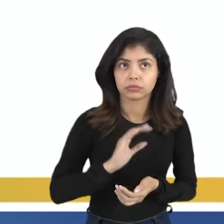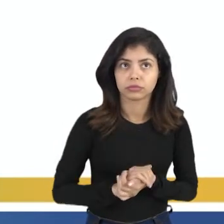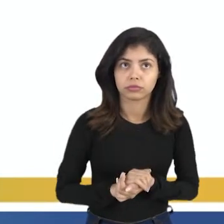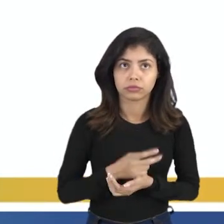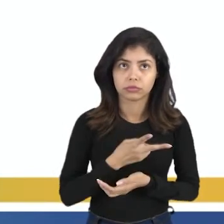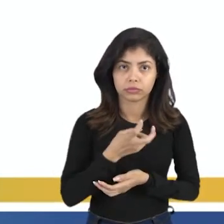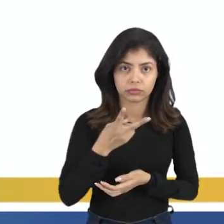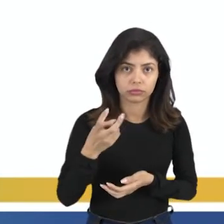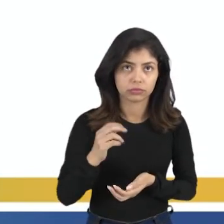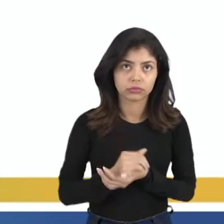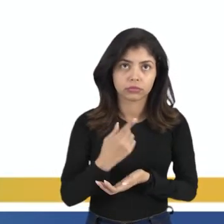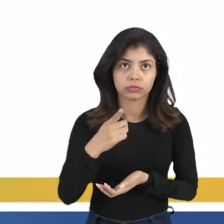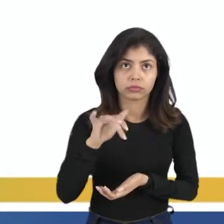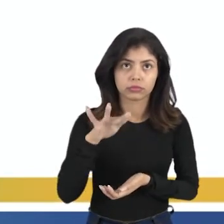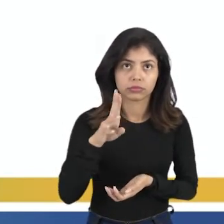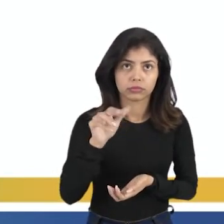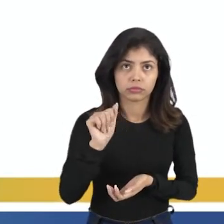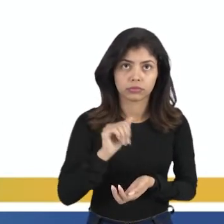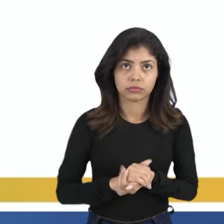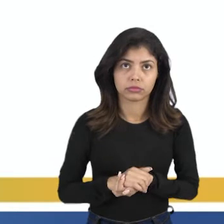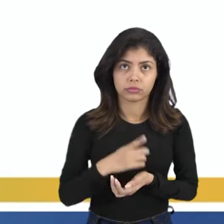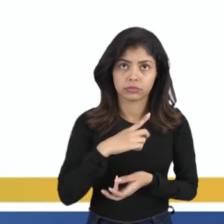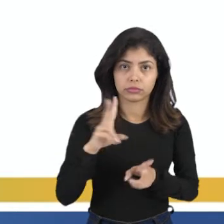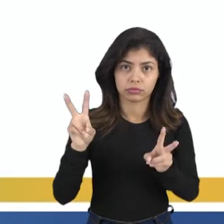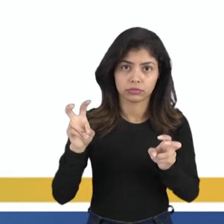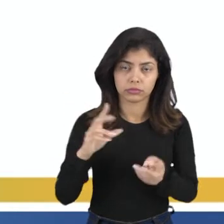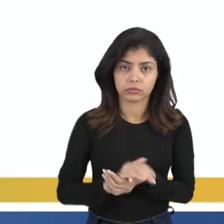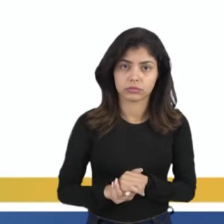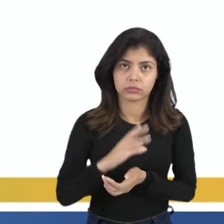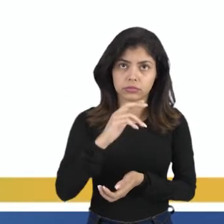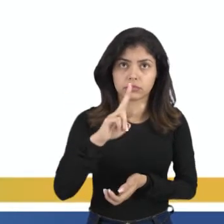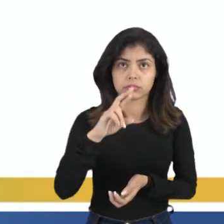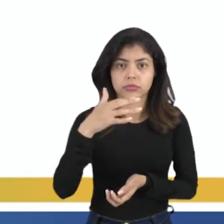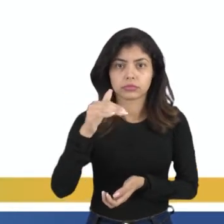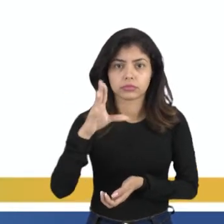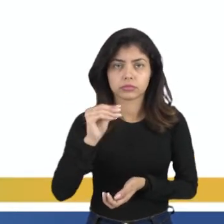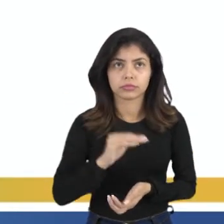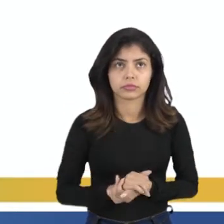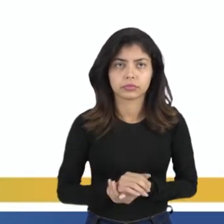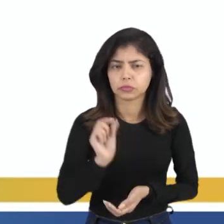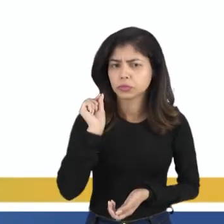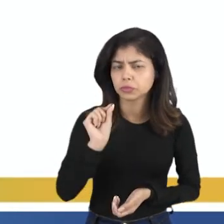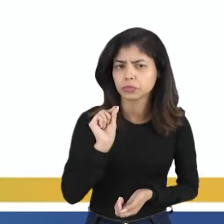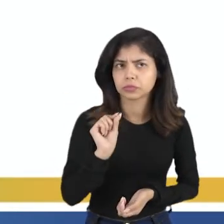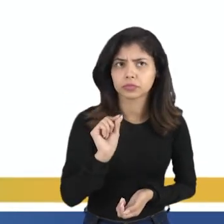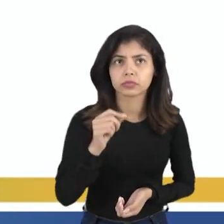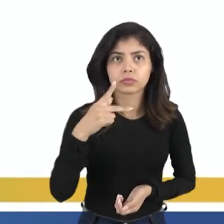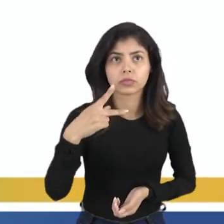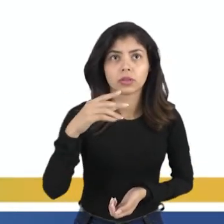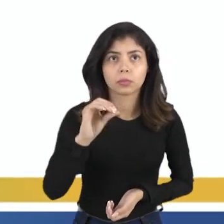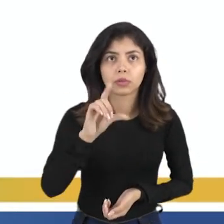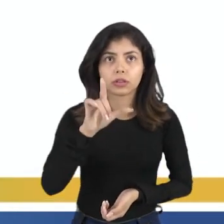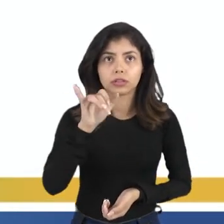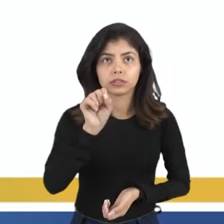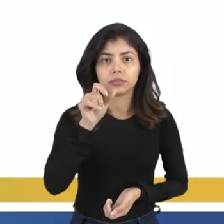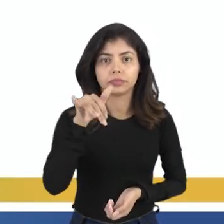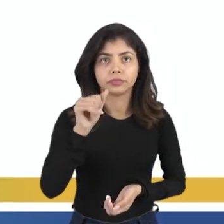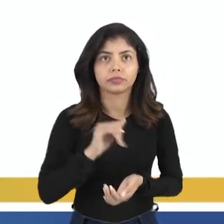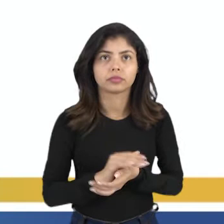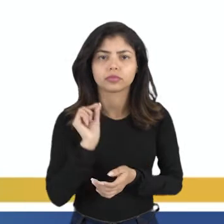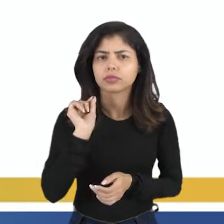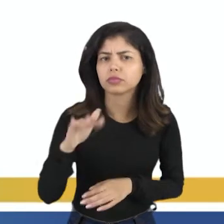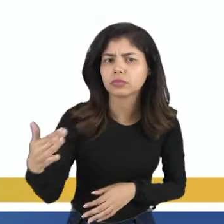assim: explorando a polissemia do termo criação. O que é polissemia? É quando